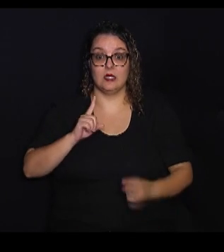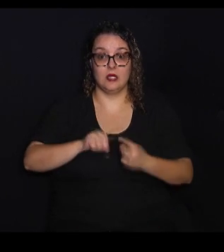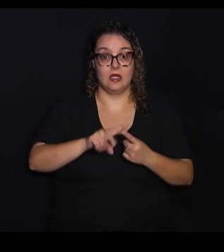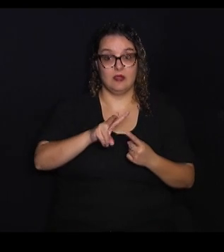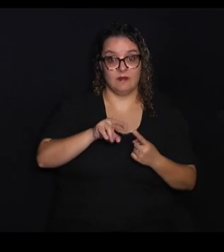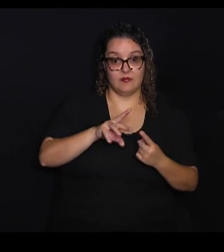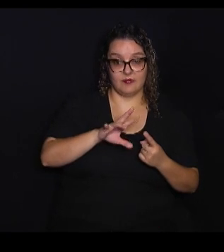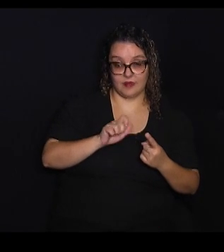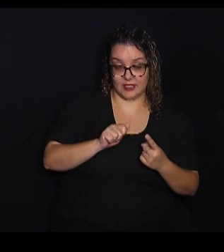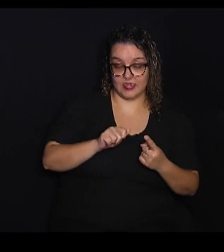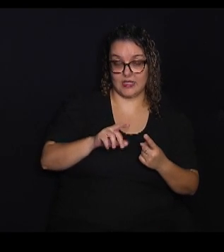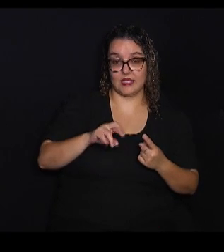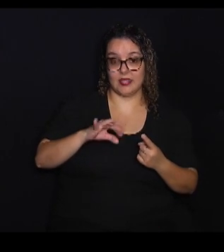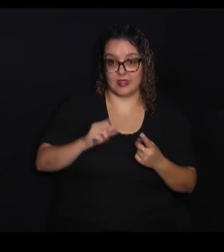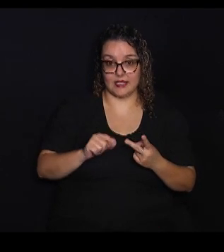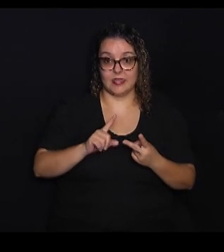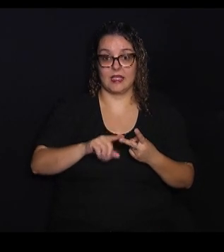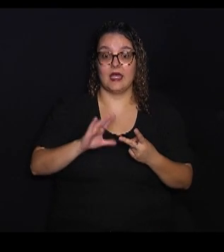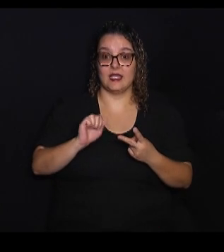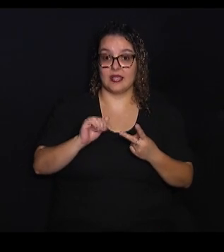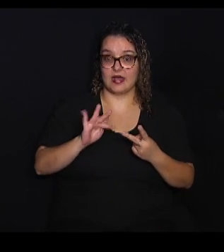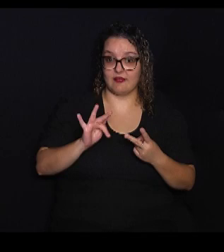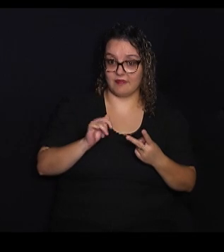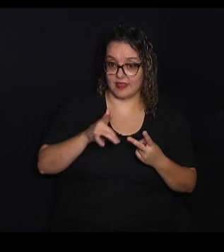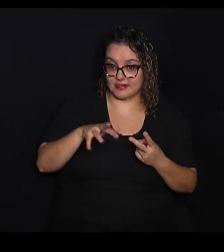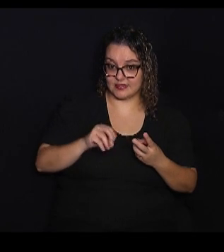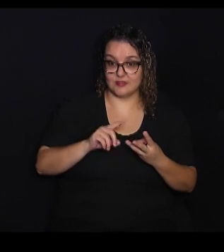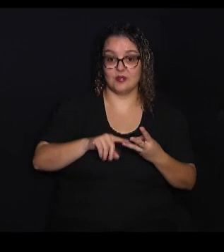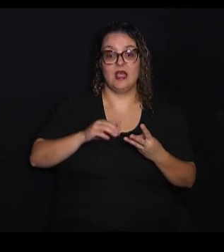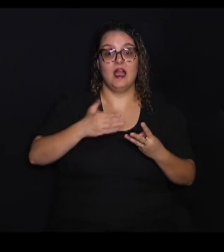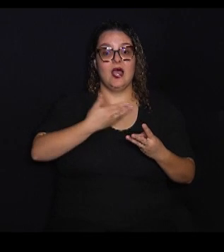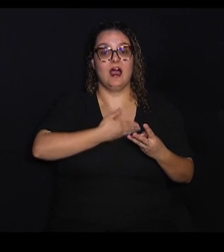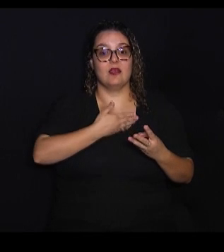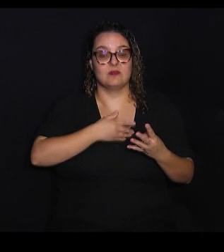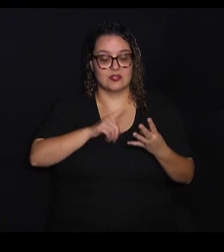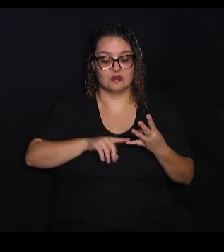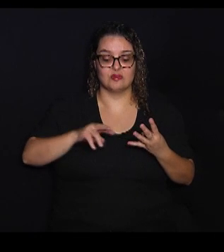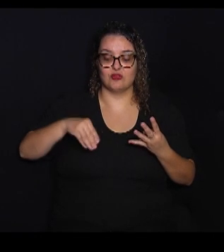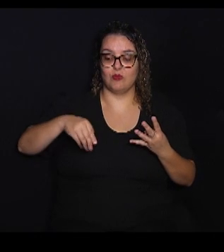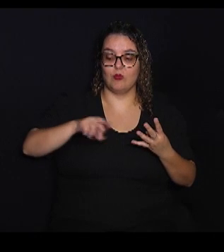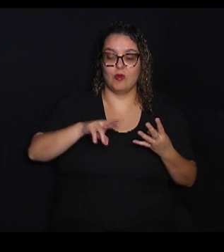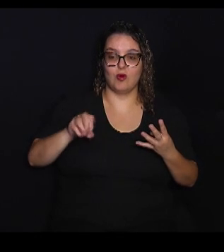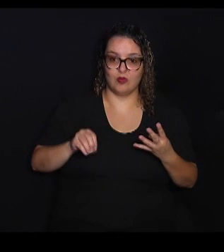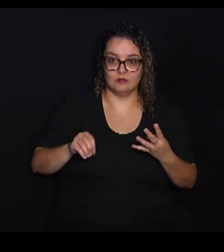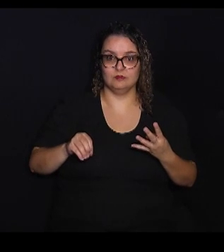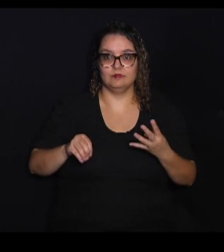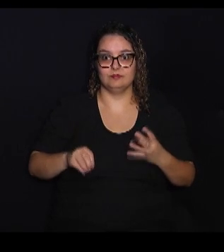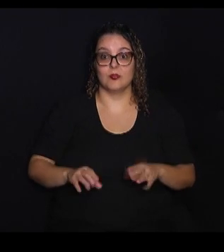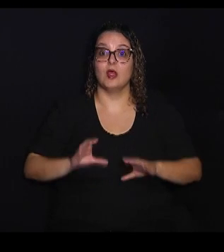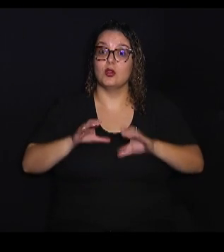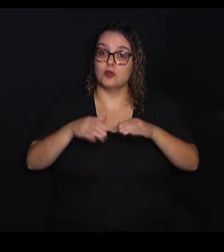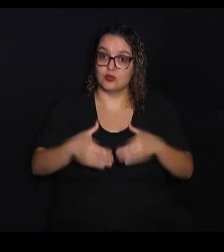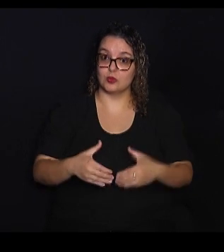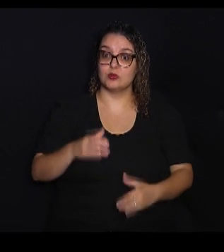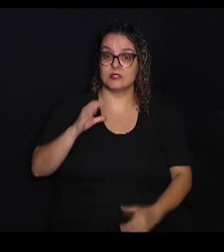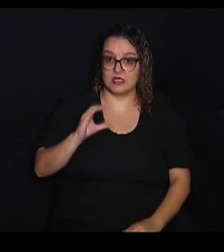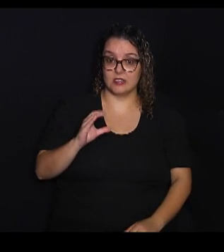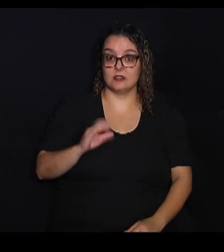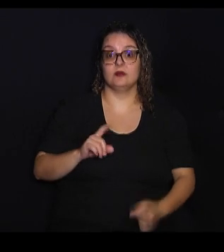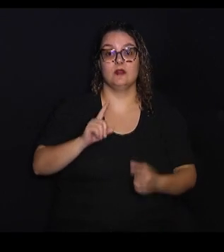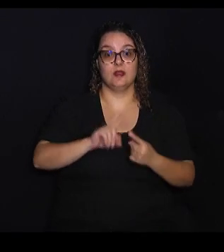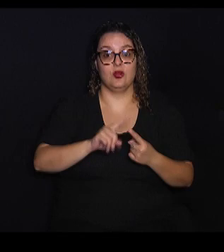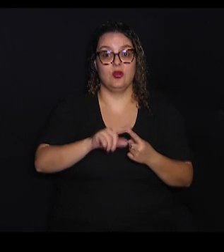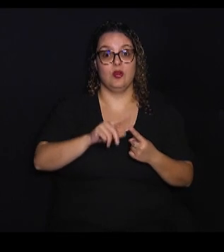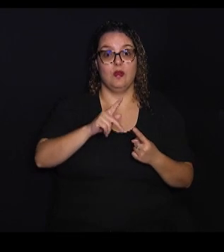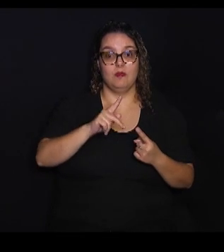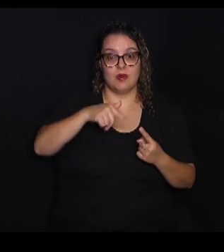Rica como primeira, Cafezinho segundo, Amigos terceiro e o Morro quarto colocado. No grupo C, a